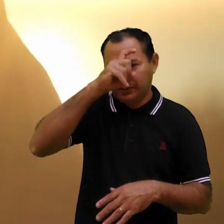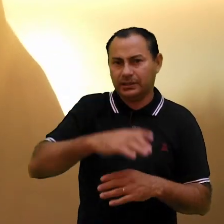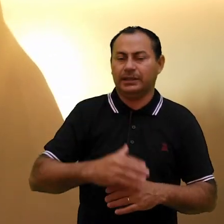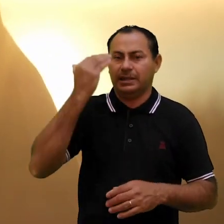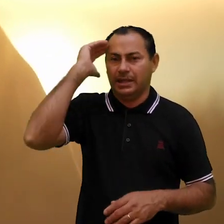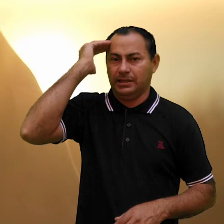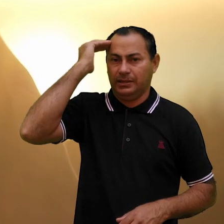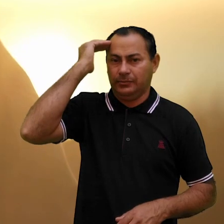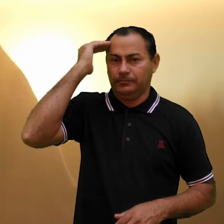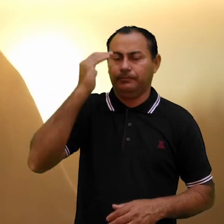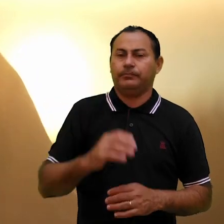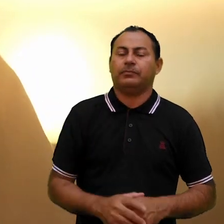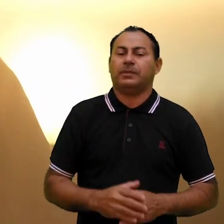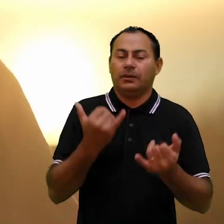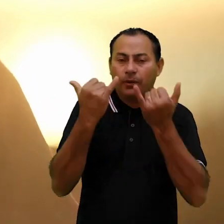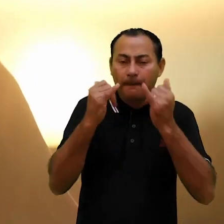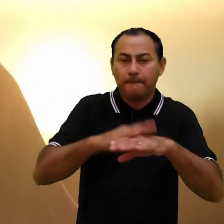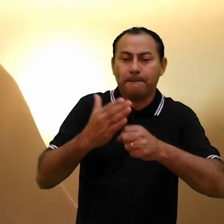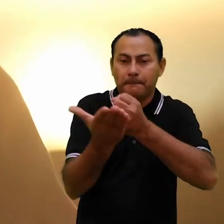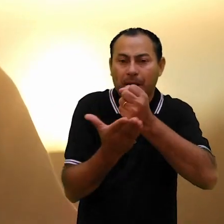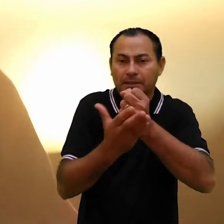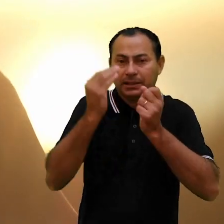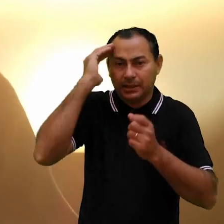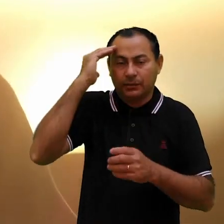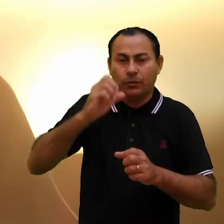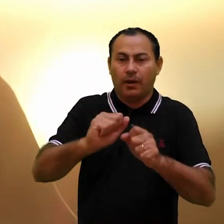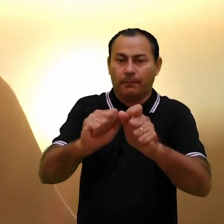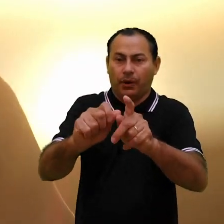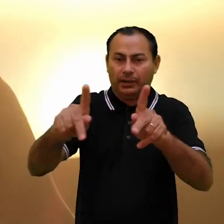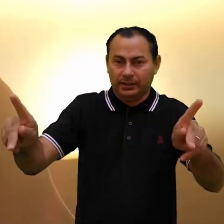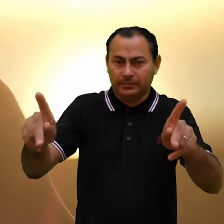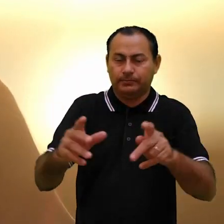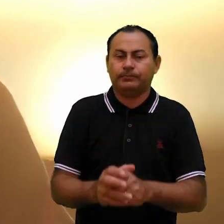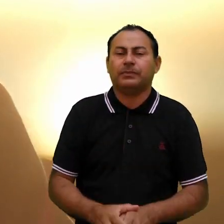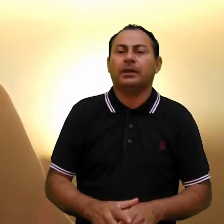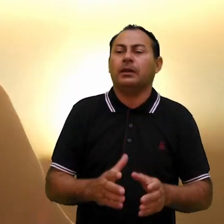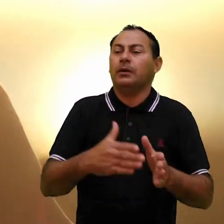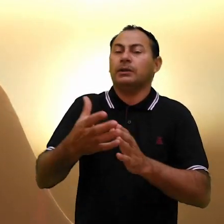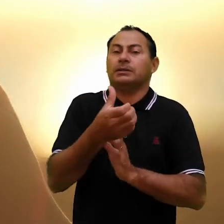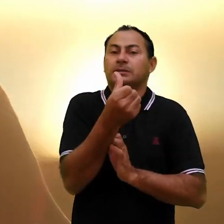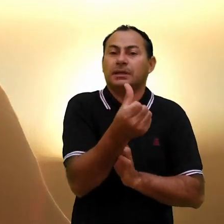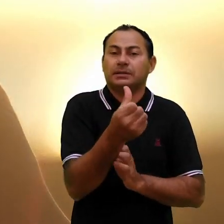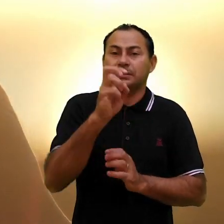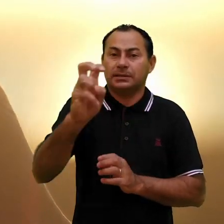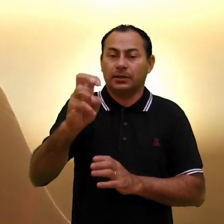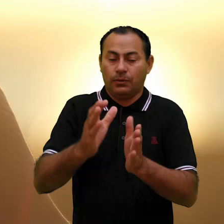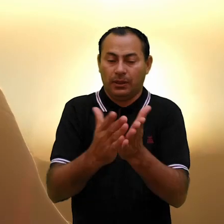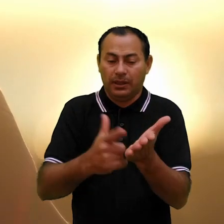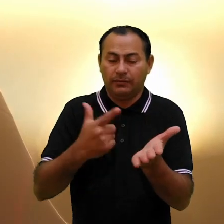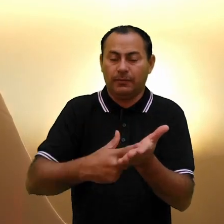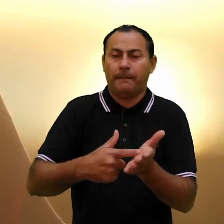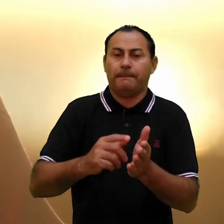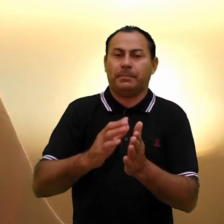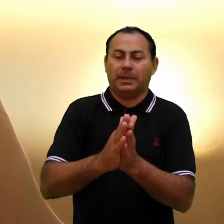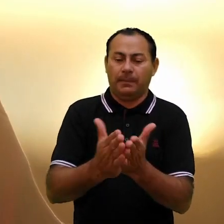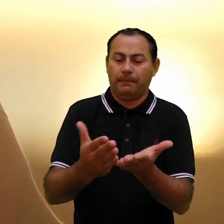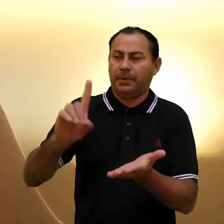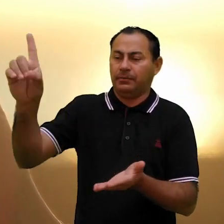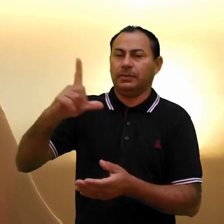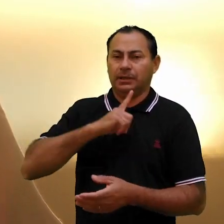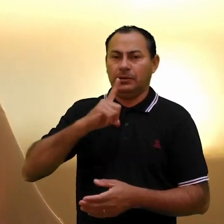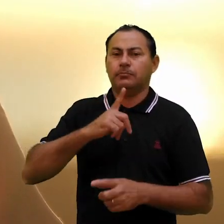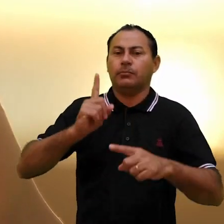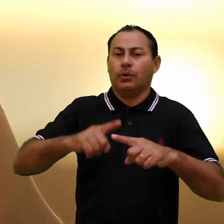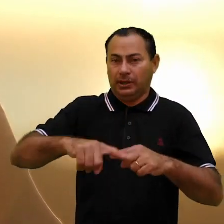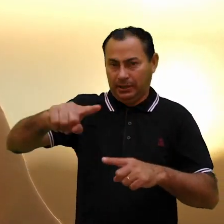ser entendido. O requisito básico para entender o Apocalipse está nos outros 65 livros da Bíblia. Veremos